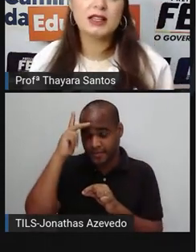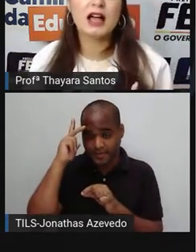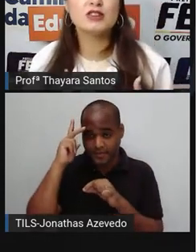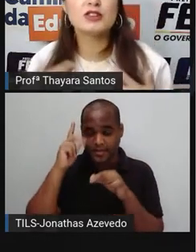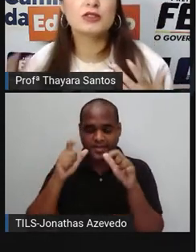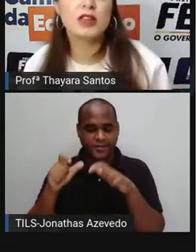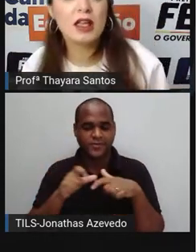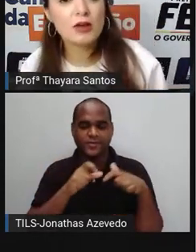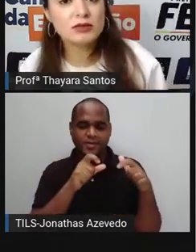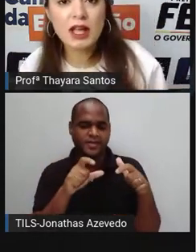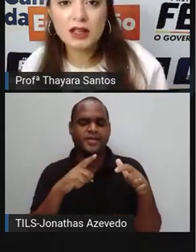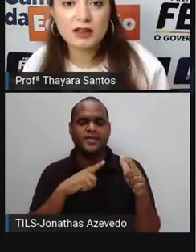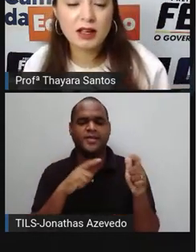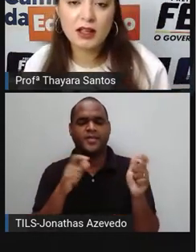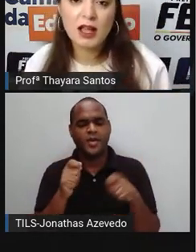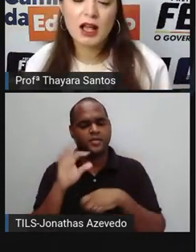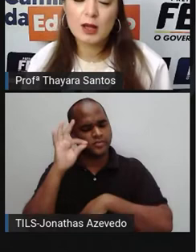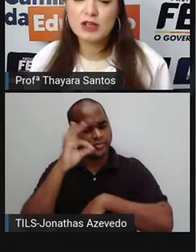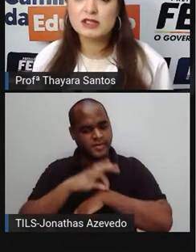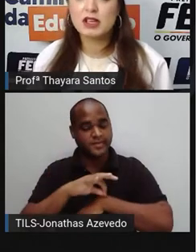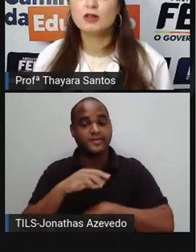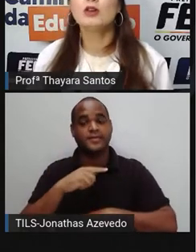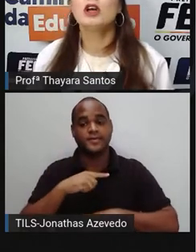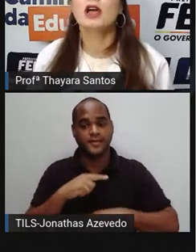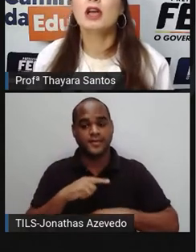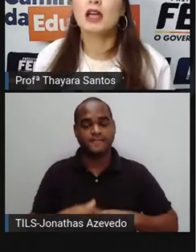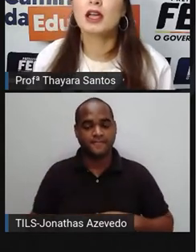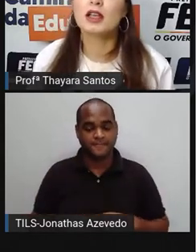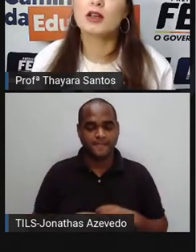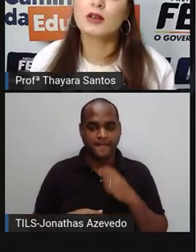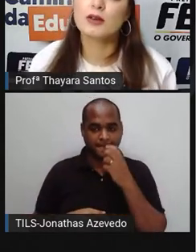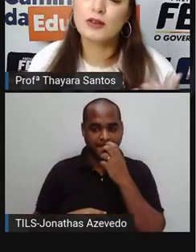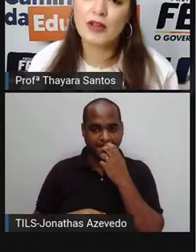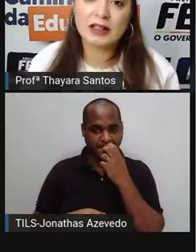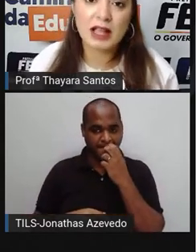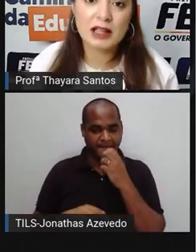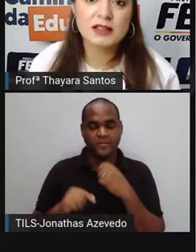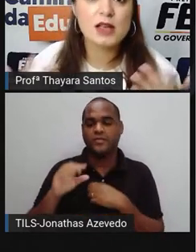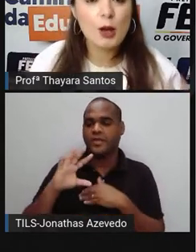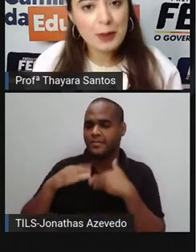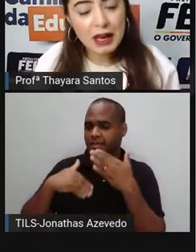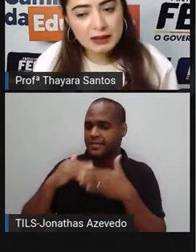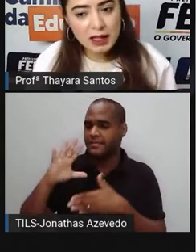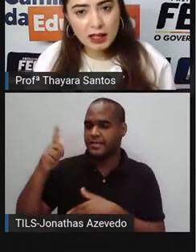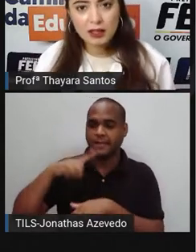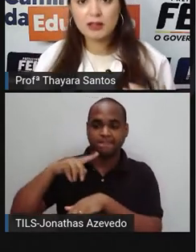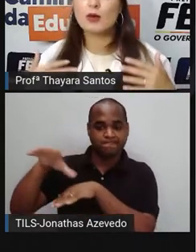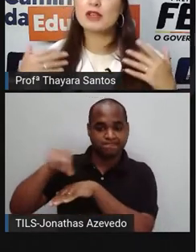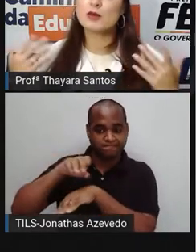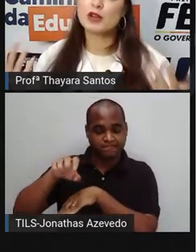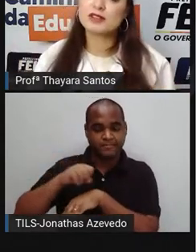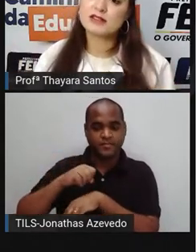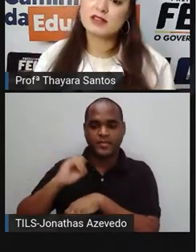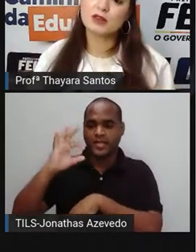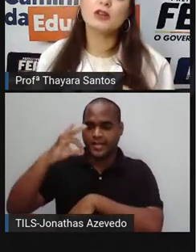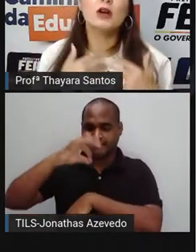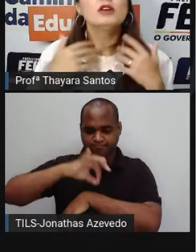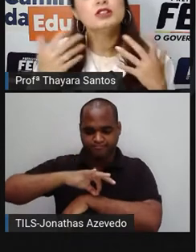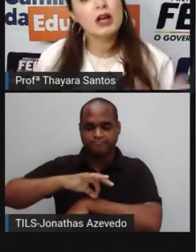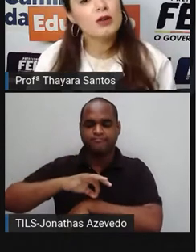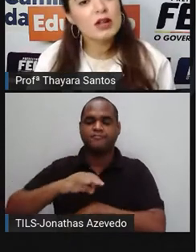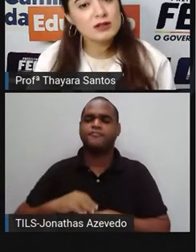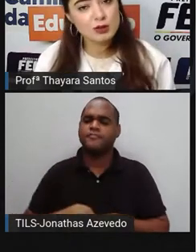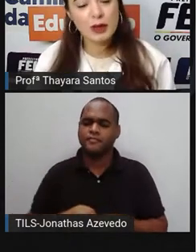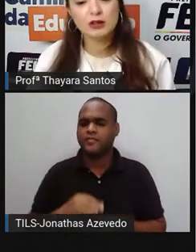ali naquela localidade tem um dengue né acabei vencendo infectadas pela dengue Então esse é um processo